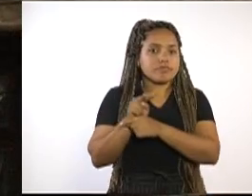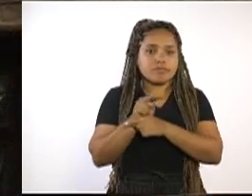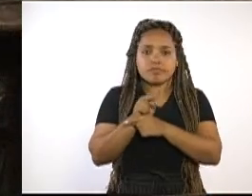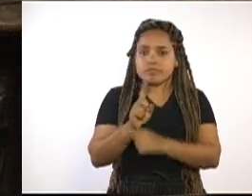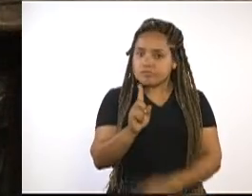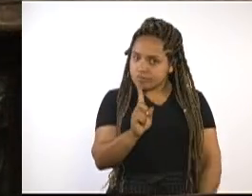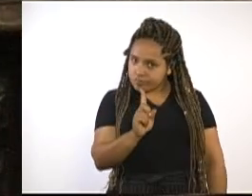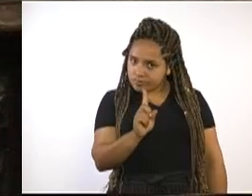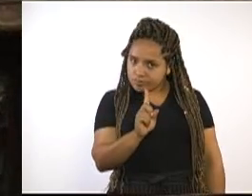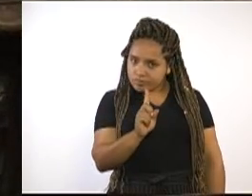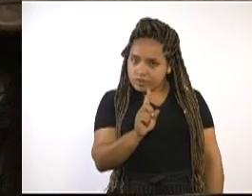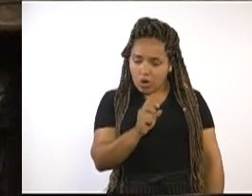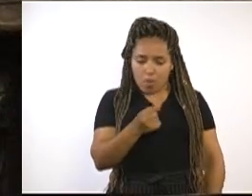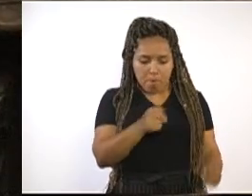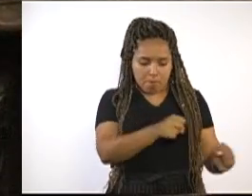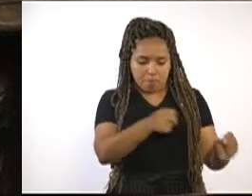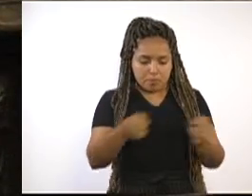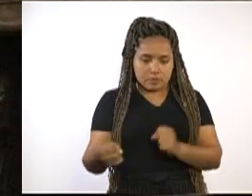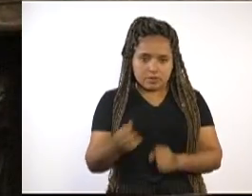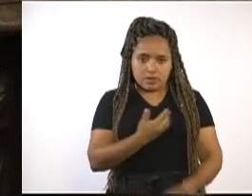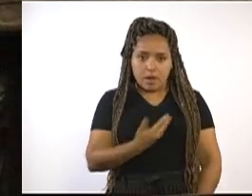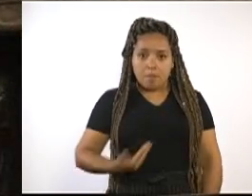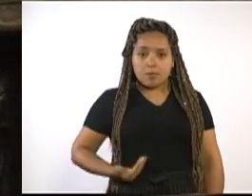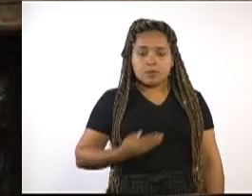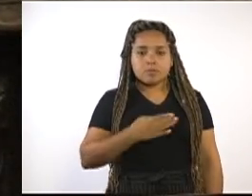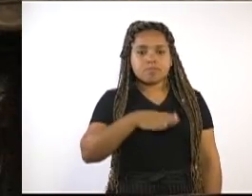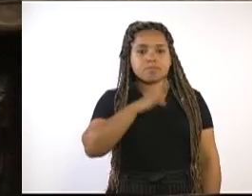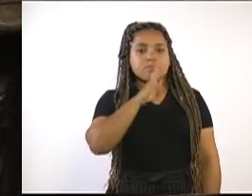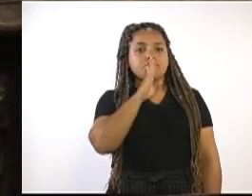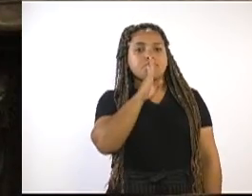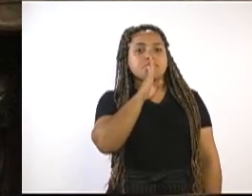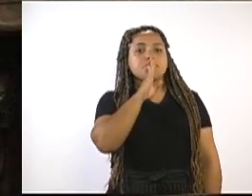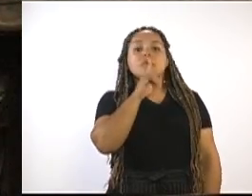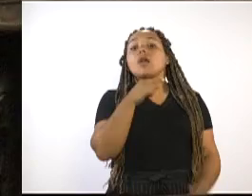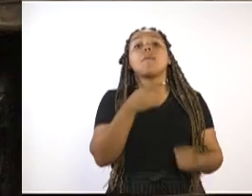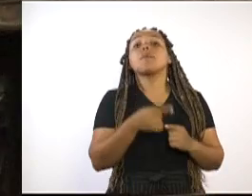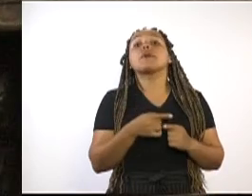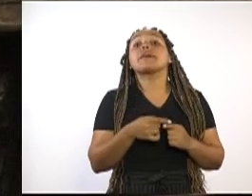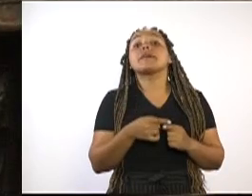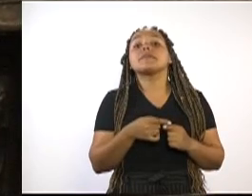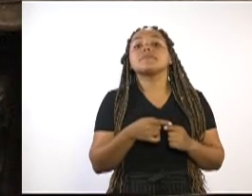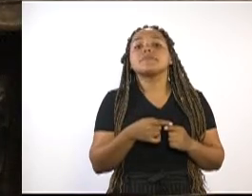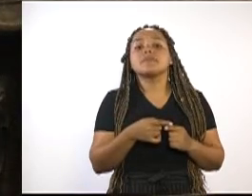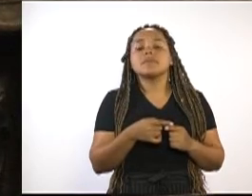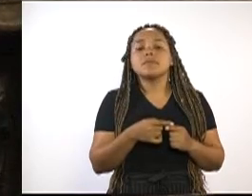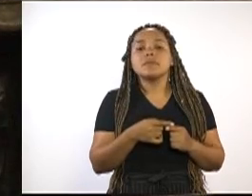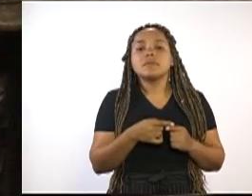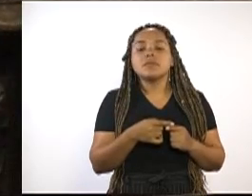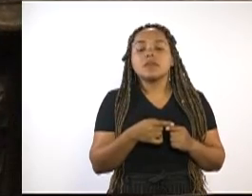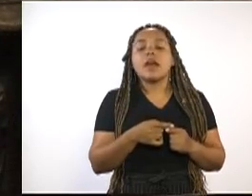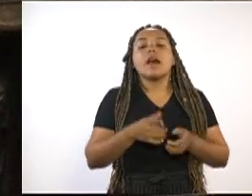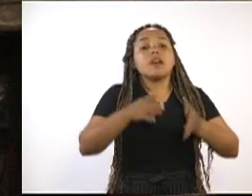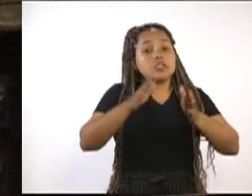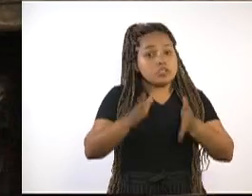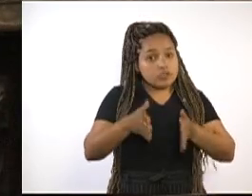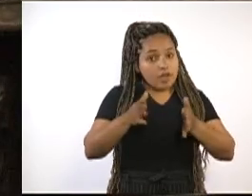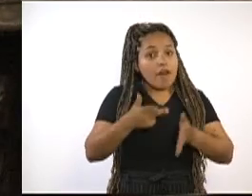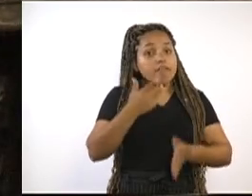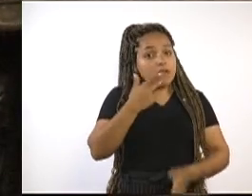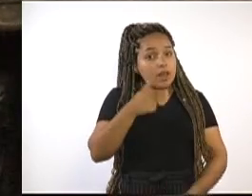público. Por que, senhores? Por que isto? Como eu disse